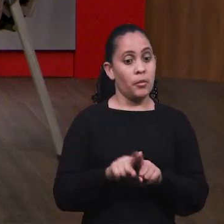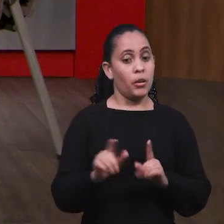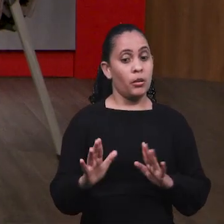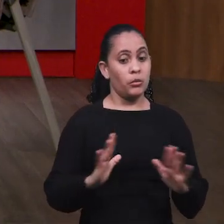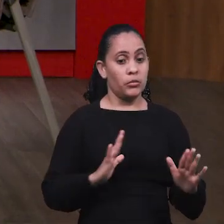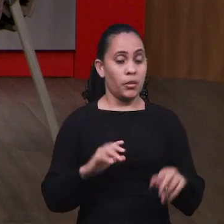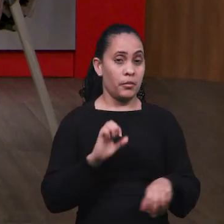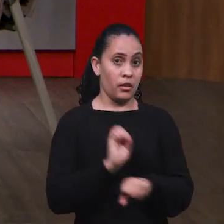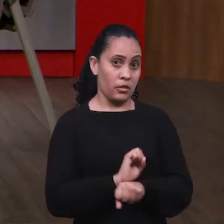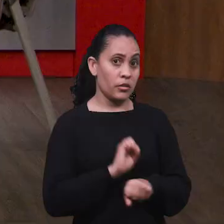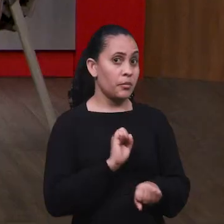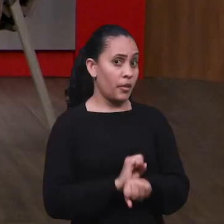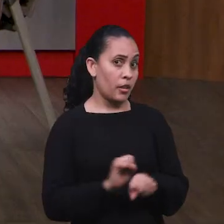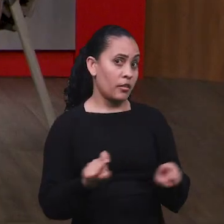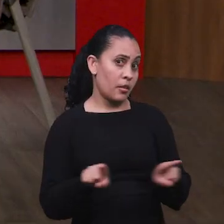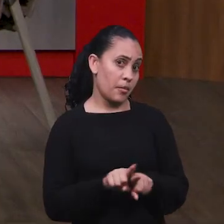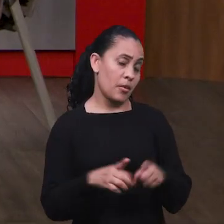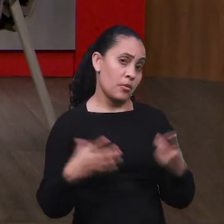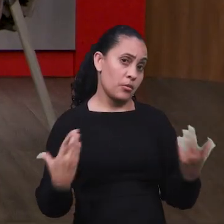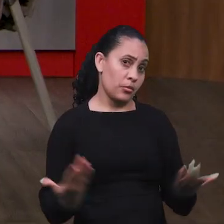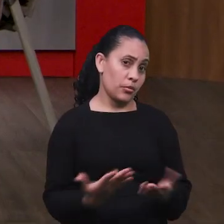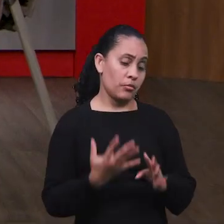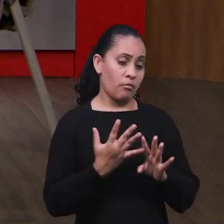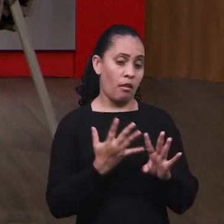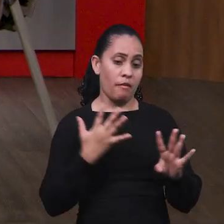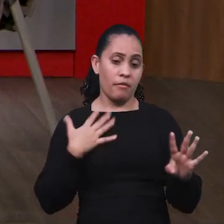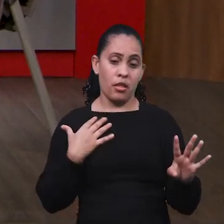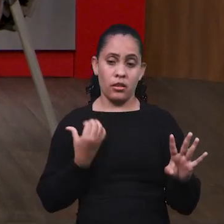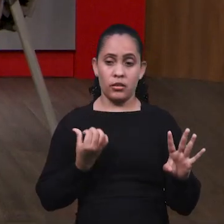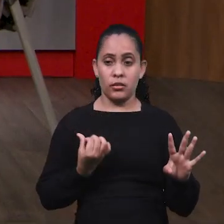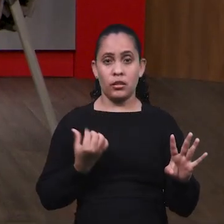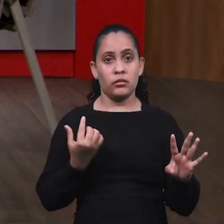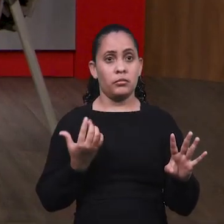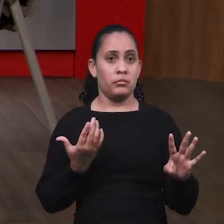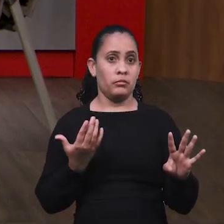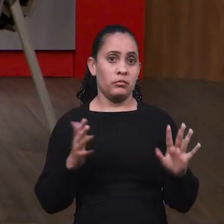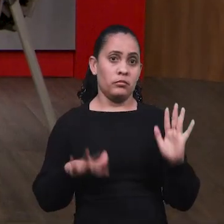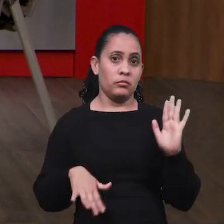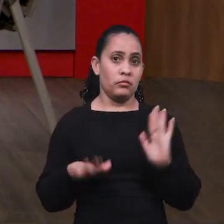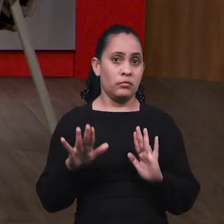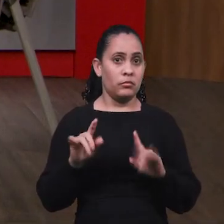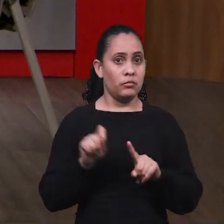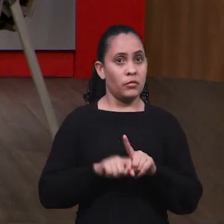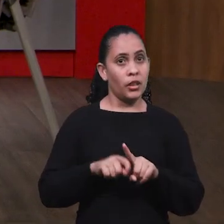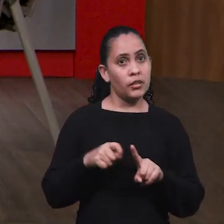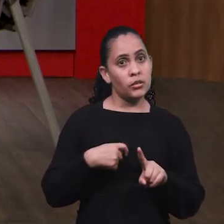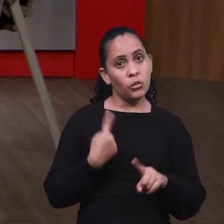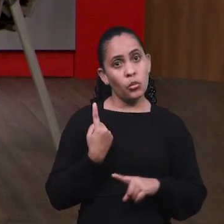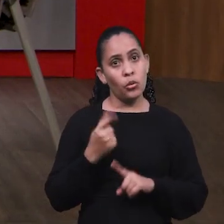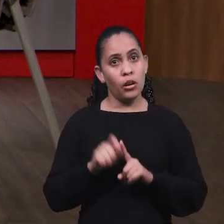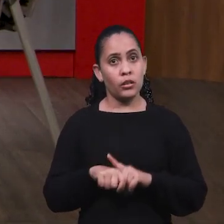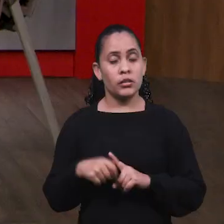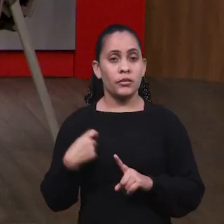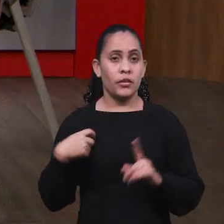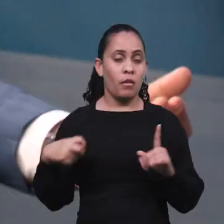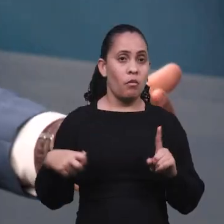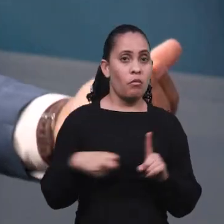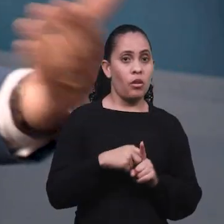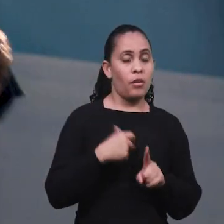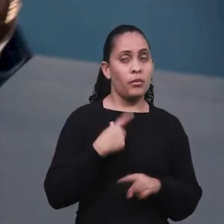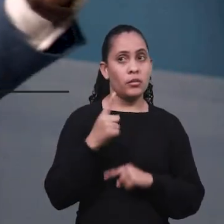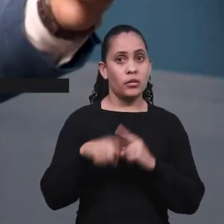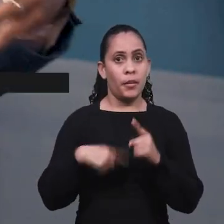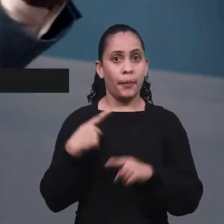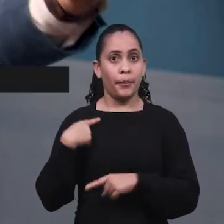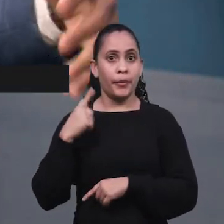disso, o tempo de espera, né? Hoje você tem uma fila de espera aí de 6 meses a 1 ano para começar a receber o benefício. Então, você sofreu um acidente,